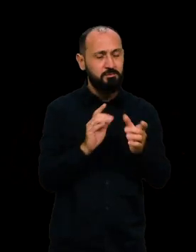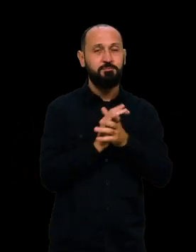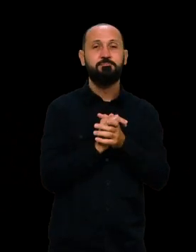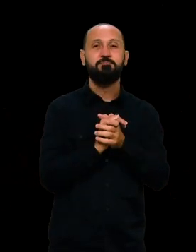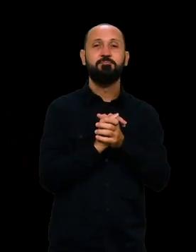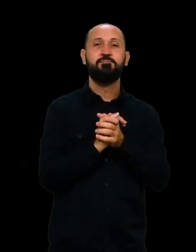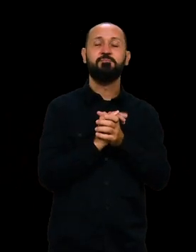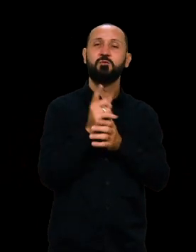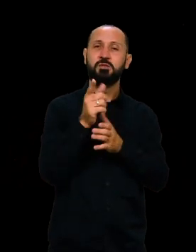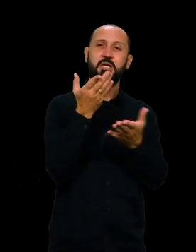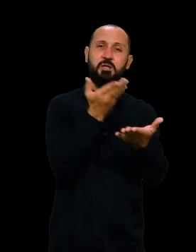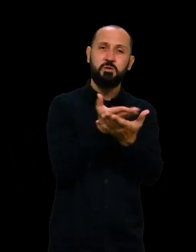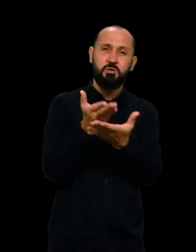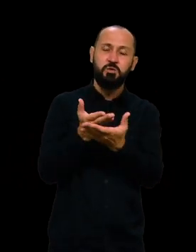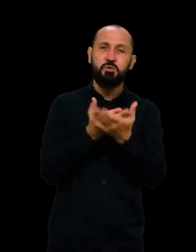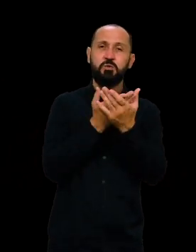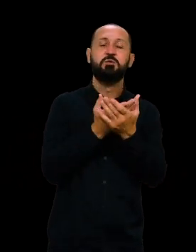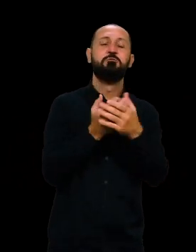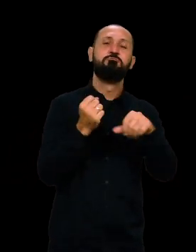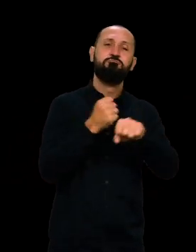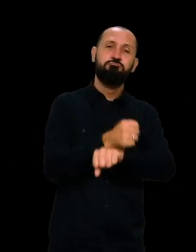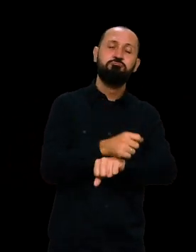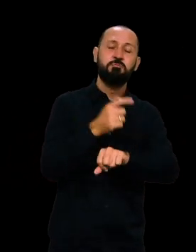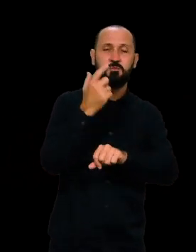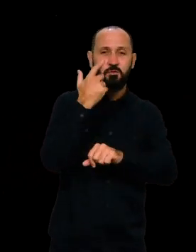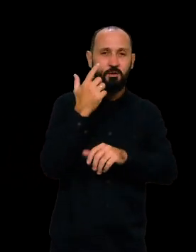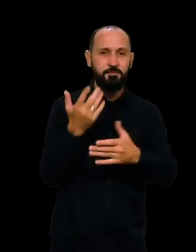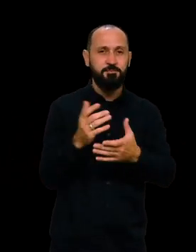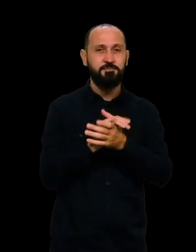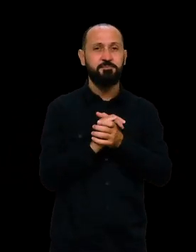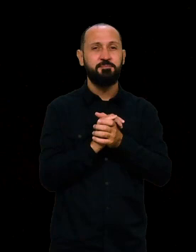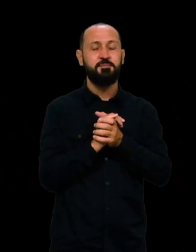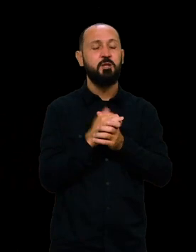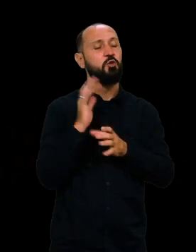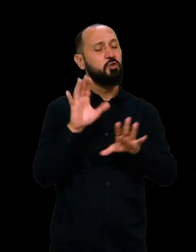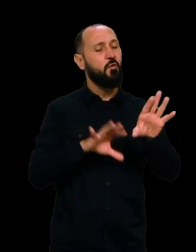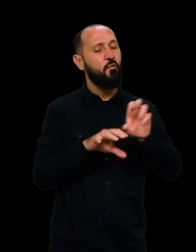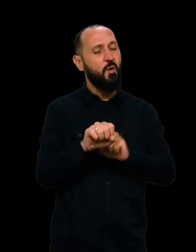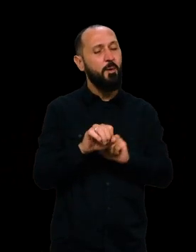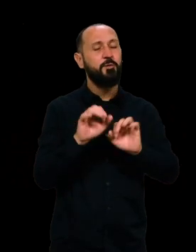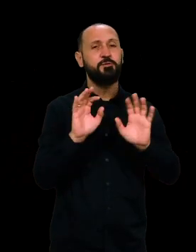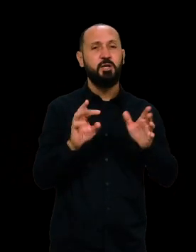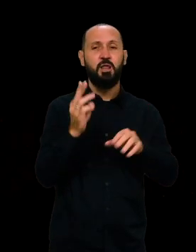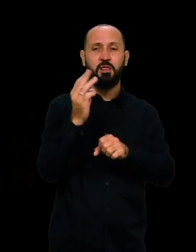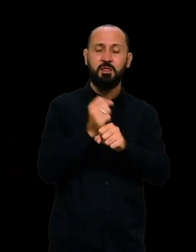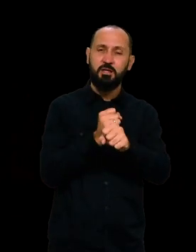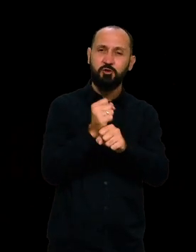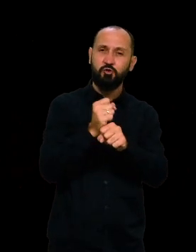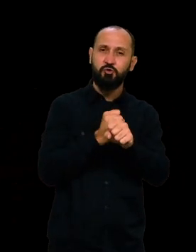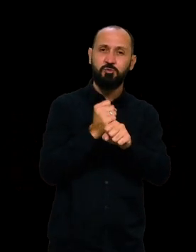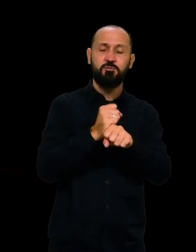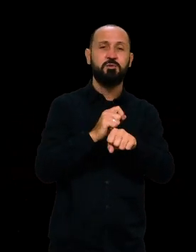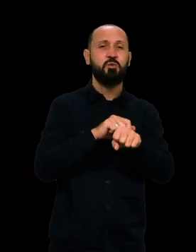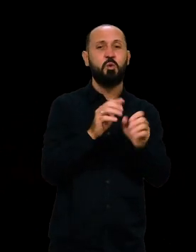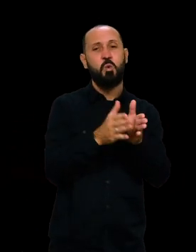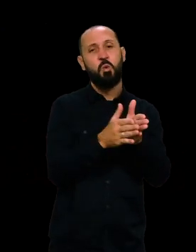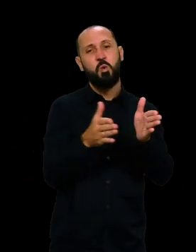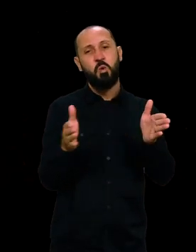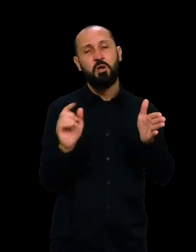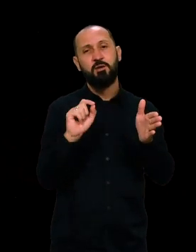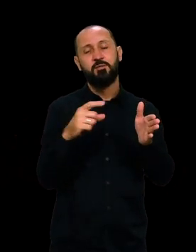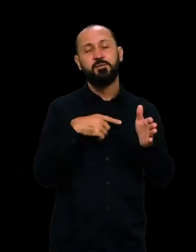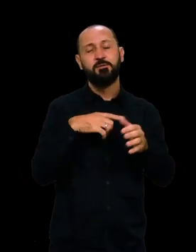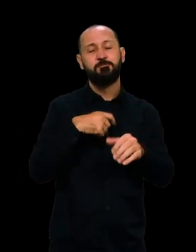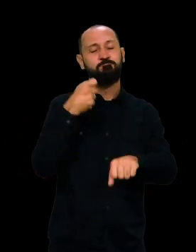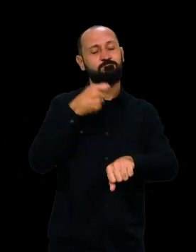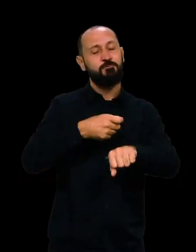mundo passa por isso, tá? Você, estudante que hoje vê a gente, também fala, olha, me formei, mas